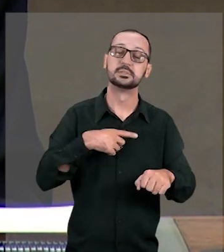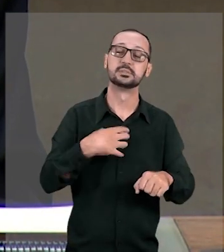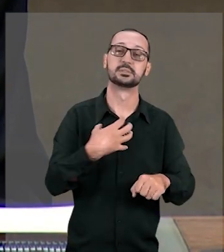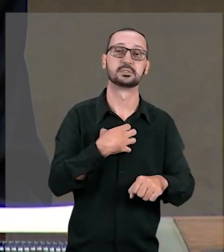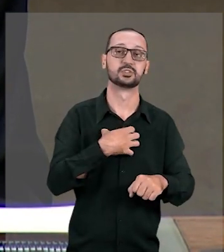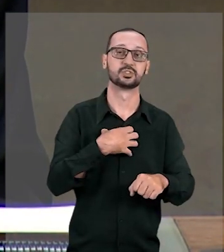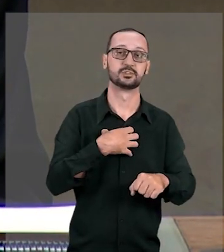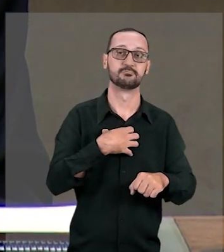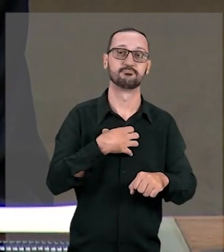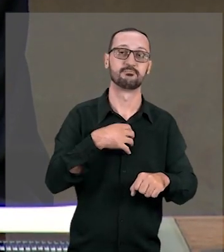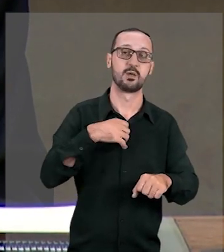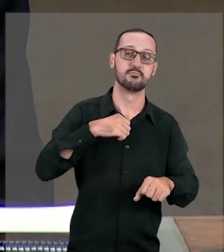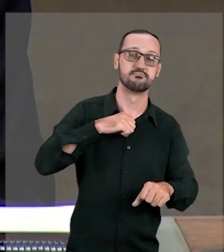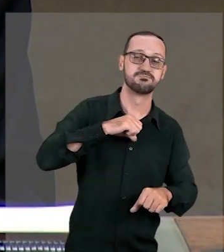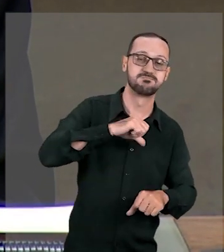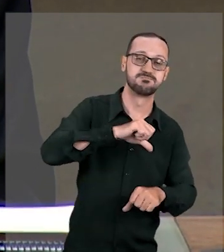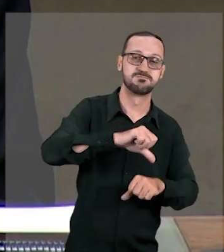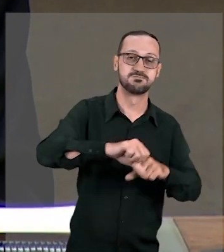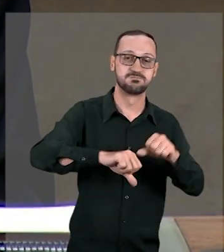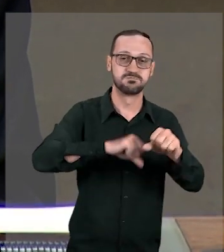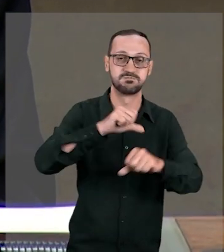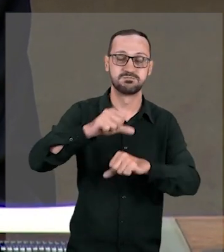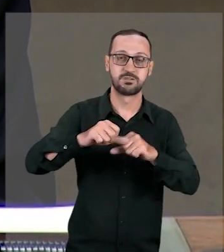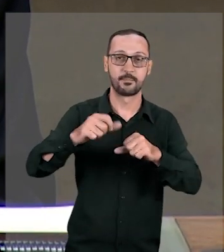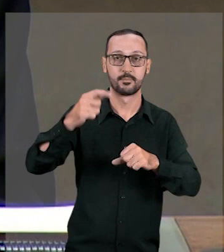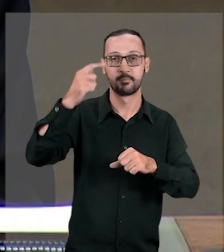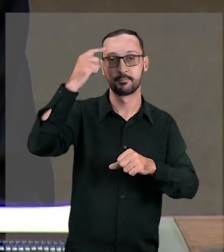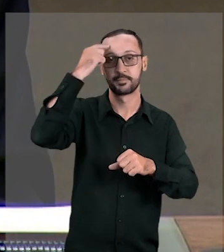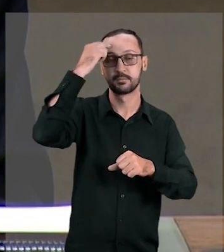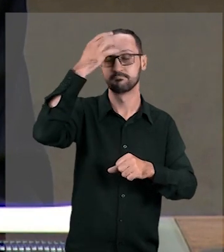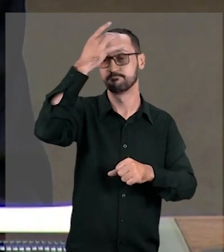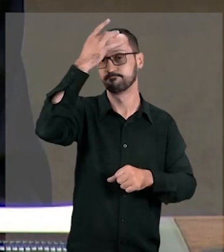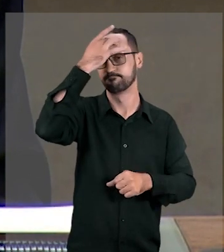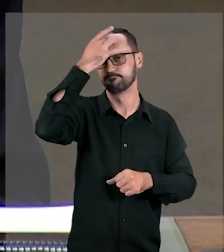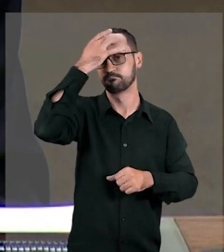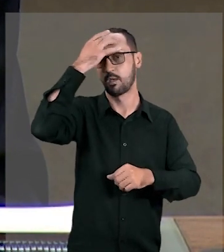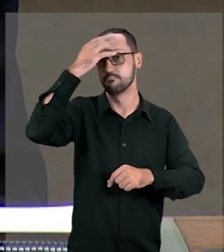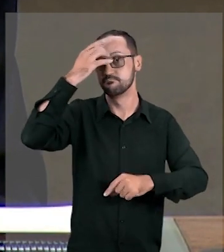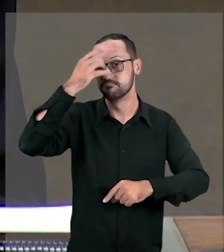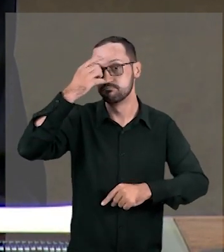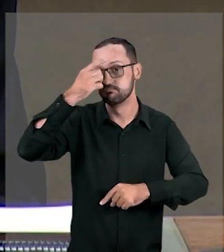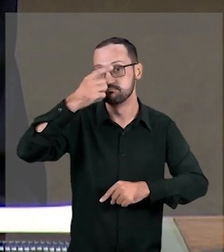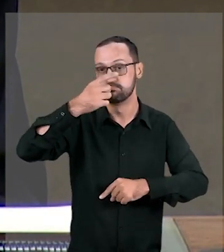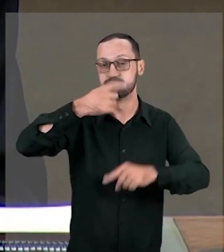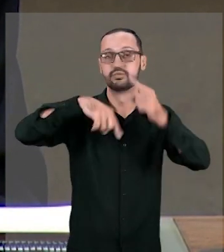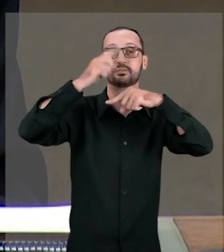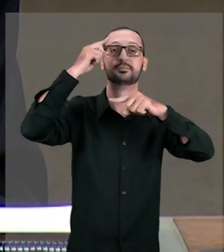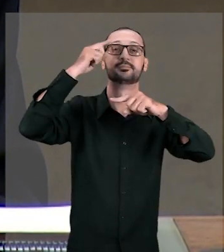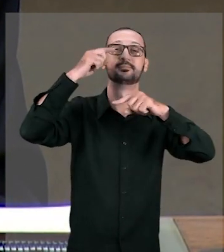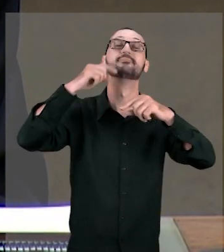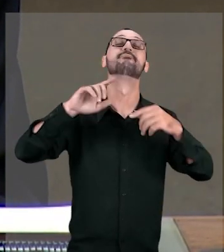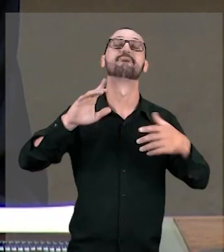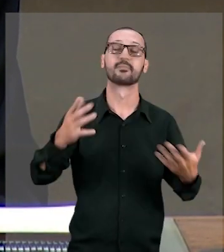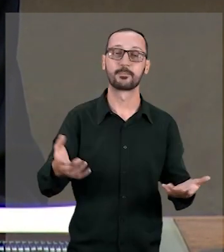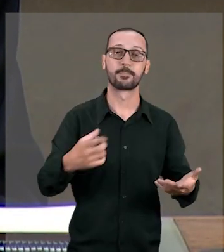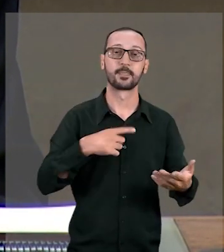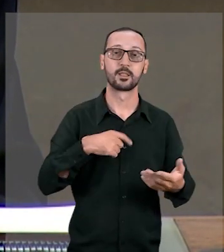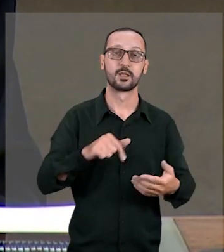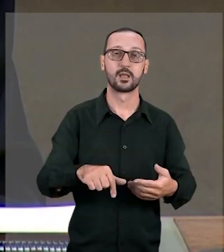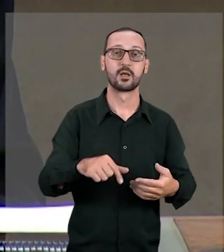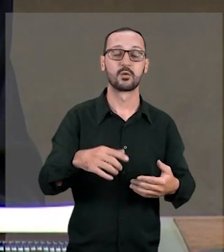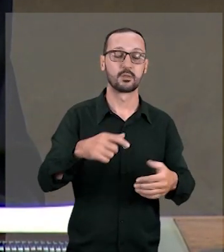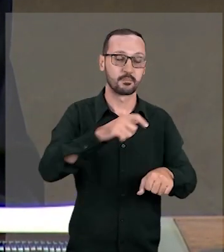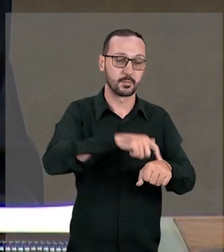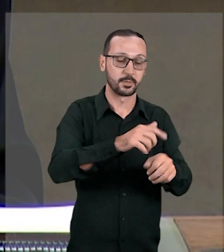passar para amadurecerem e para evoluírem. Nós estamos vivendo a